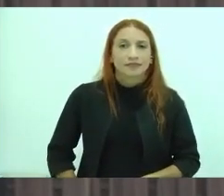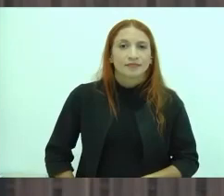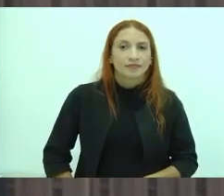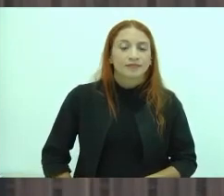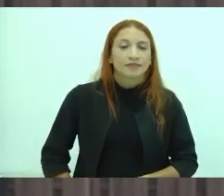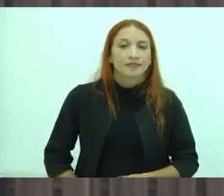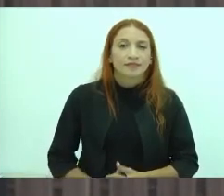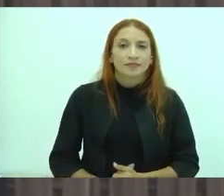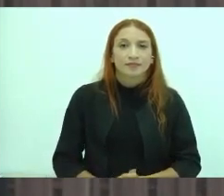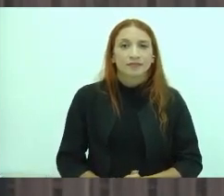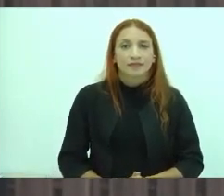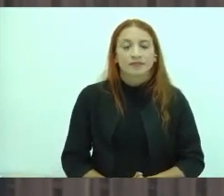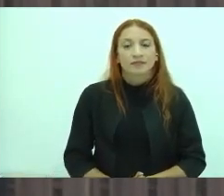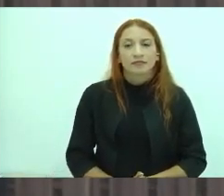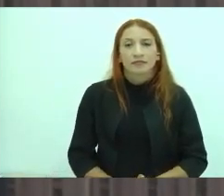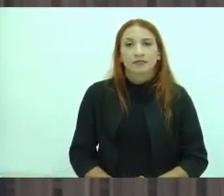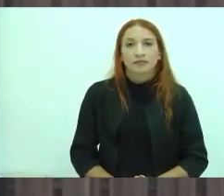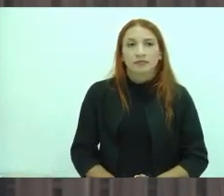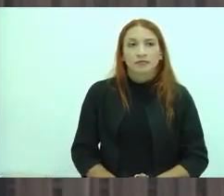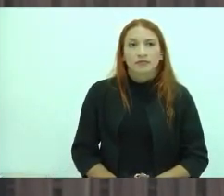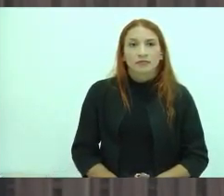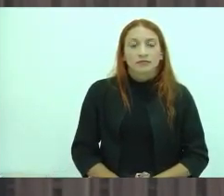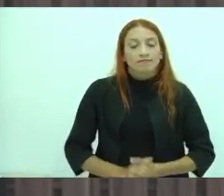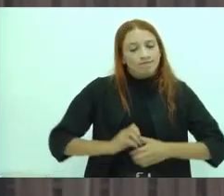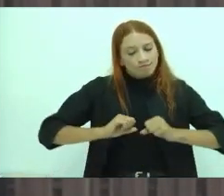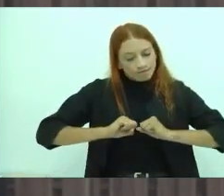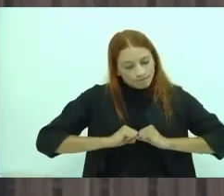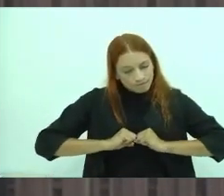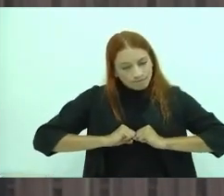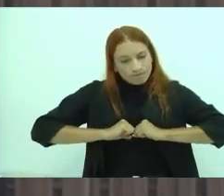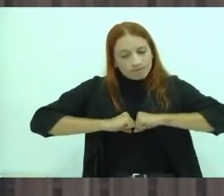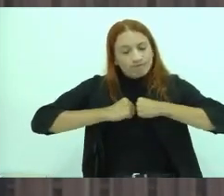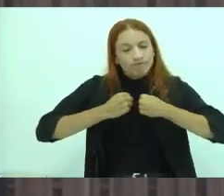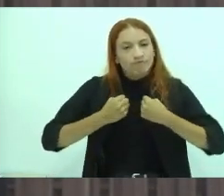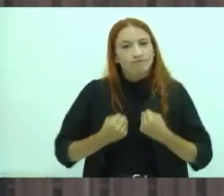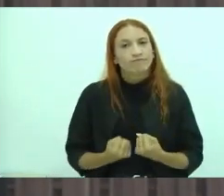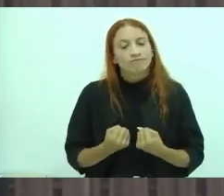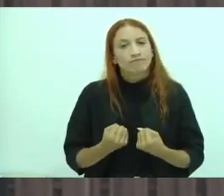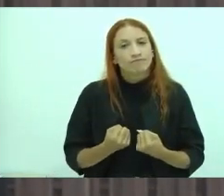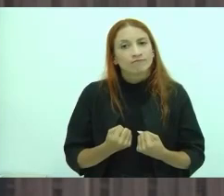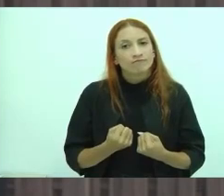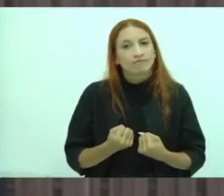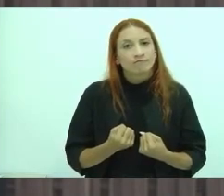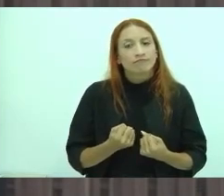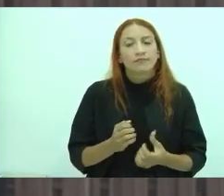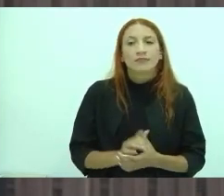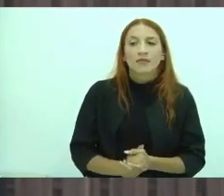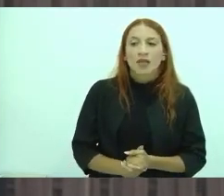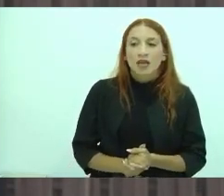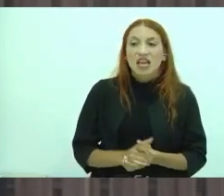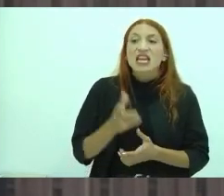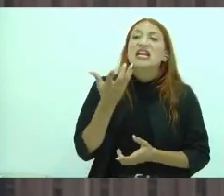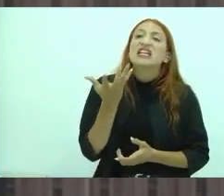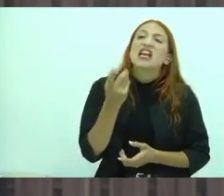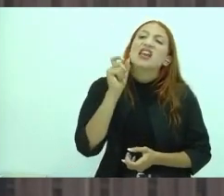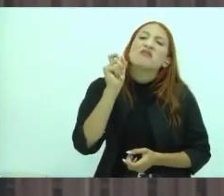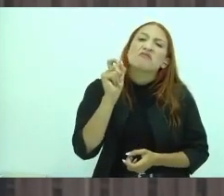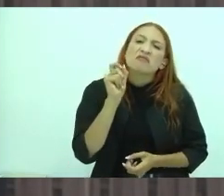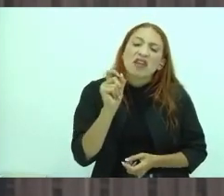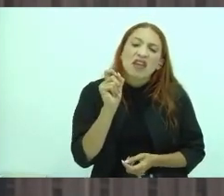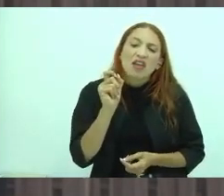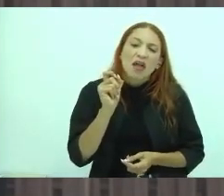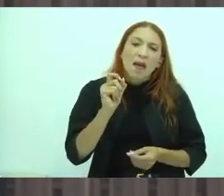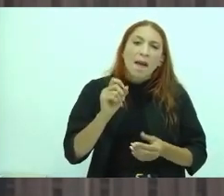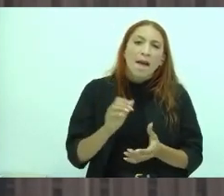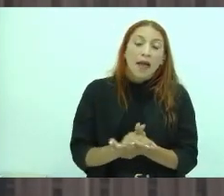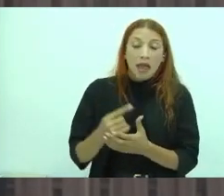ao legislativo. E lutaram para que tomasse o mandato do